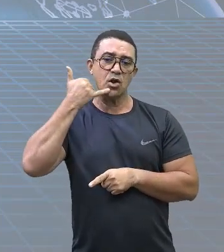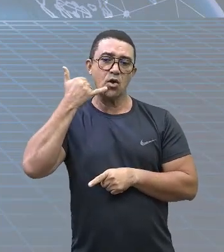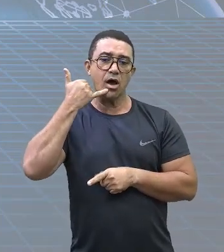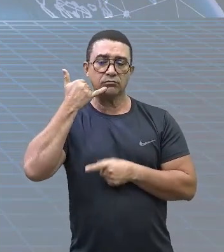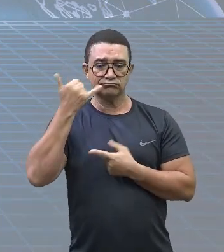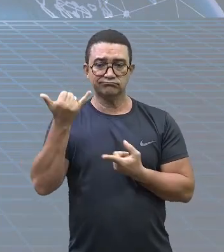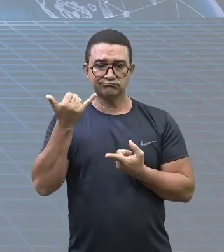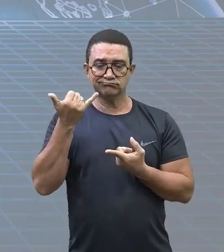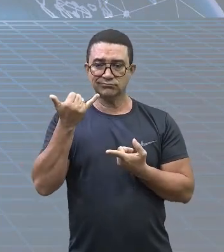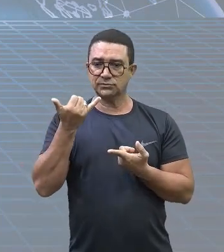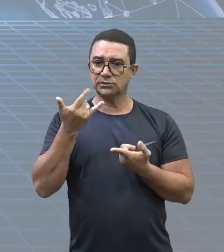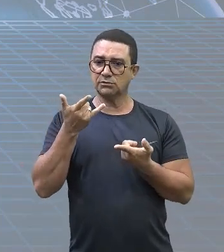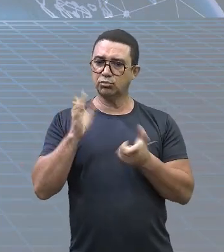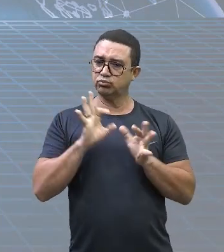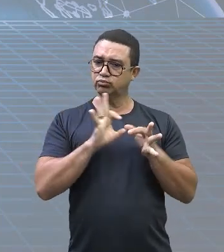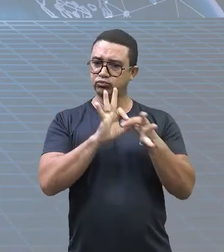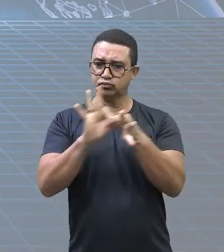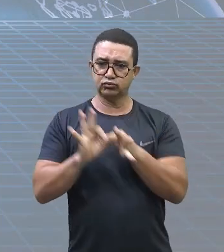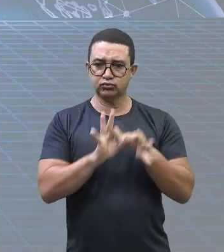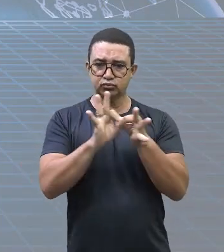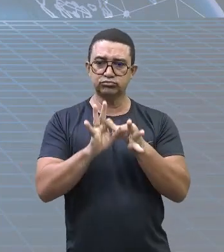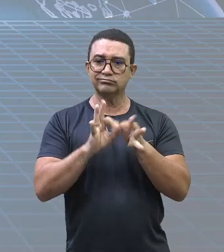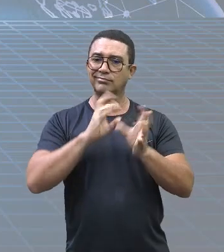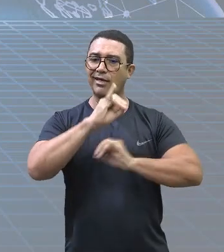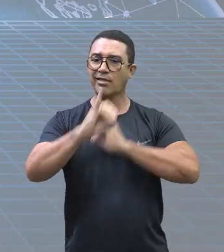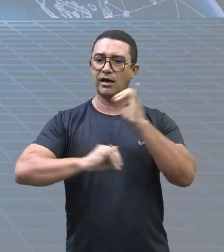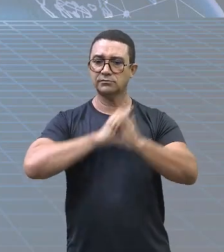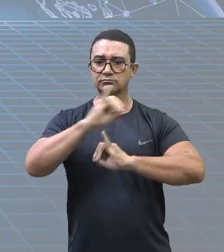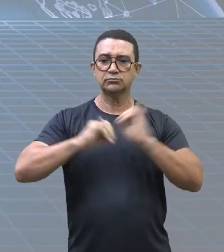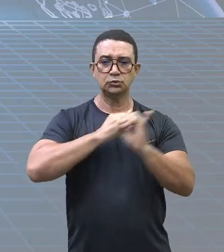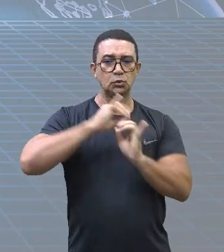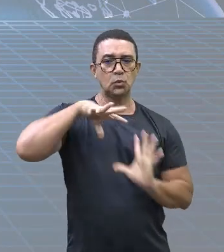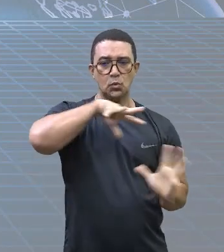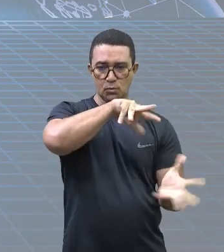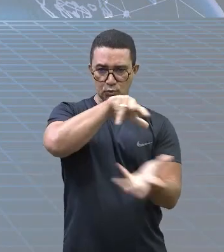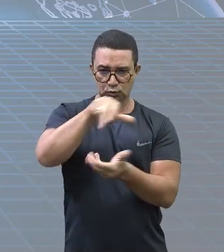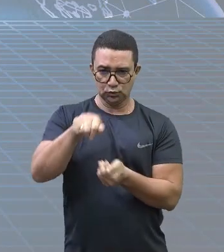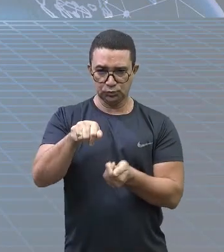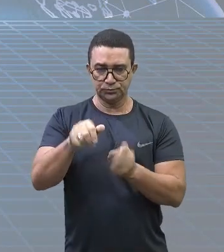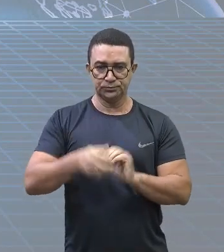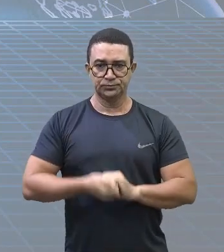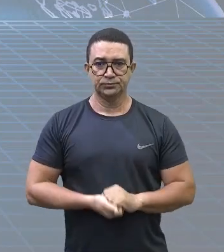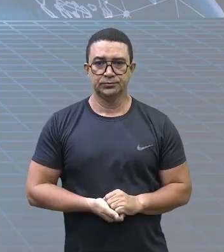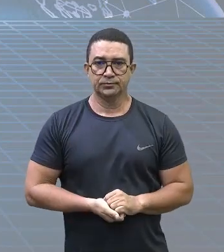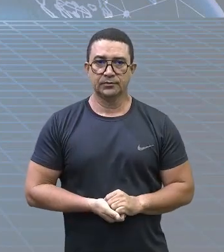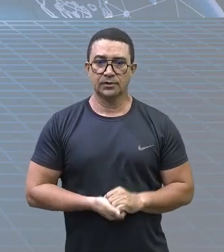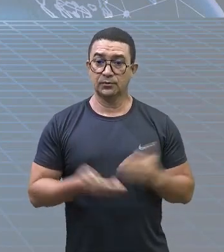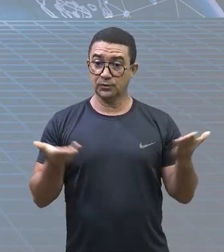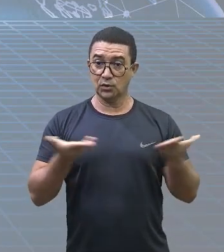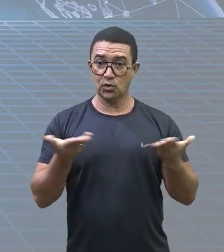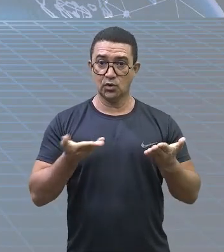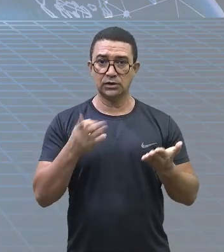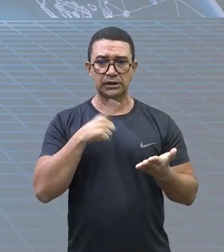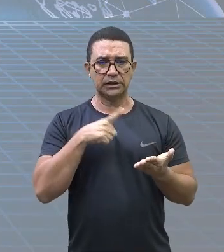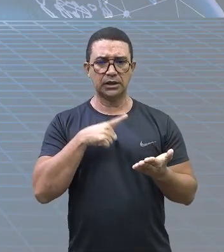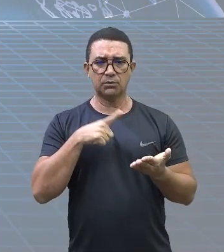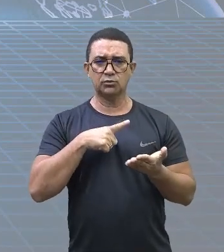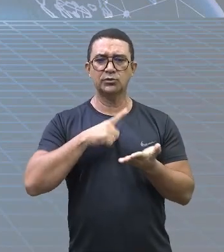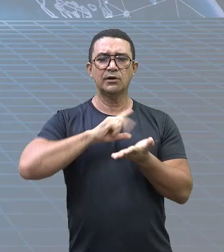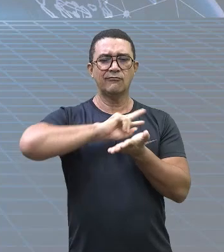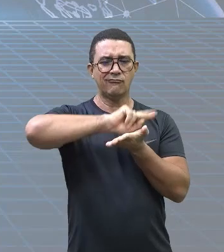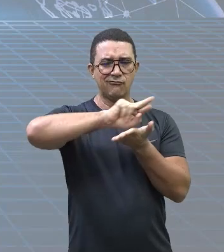colocaria conectado com o mundo todo. É ou não é verdade? Então, hoje nós temos todas